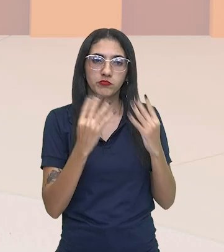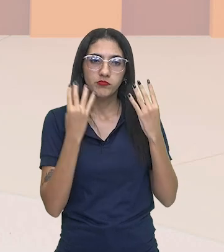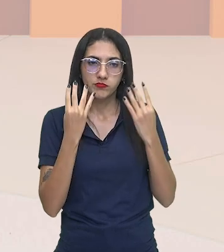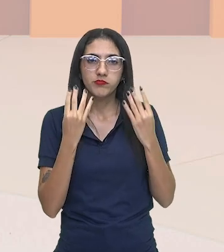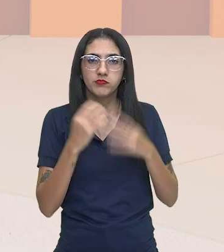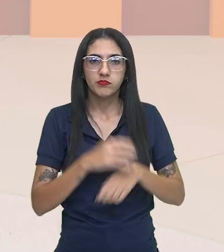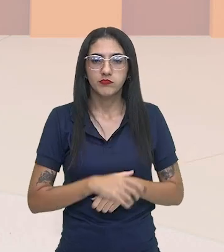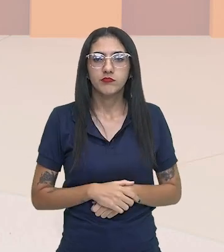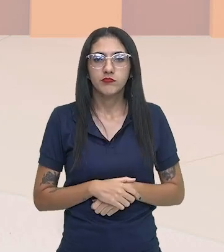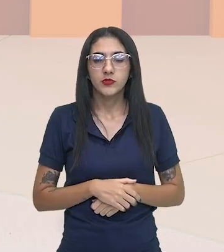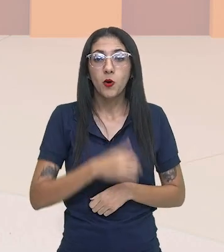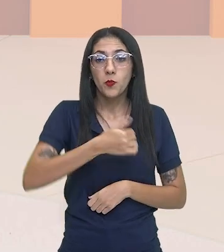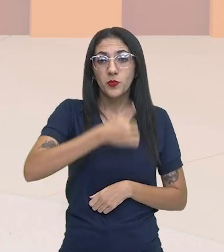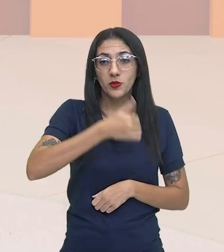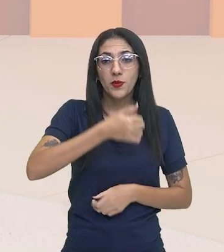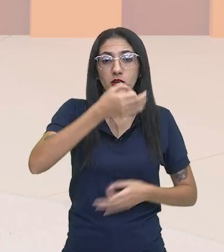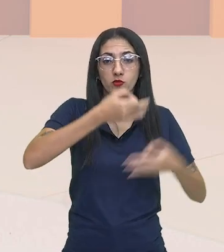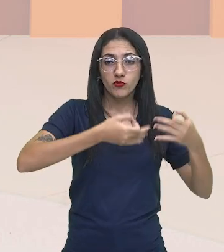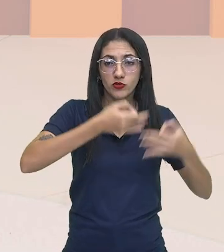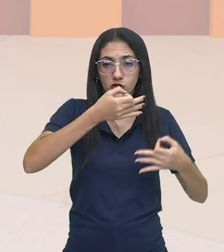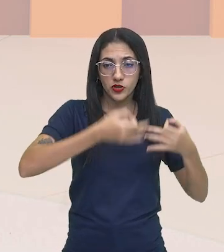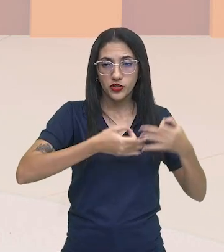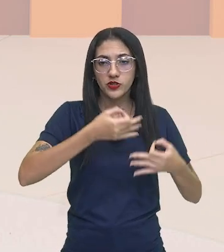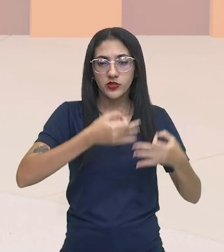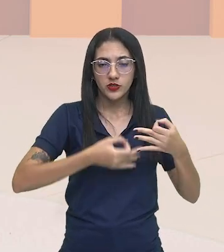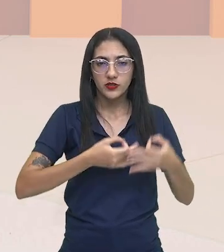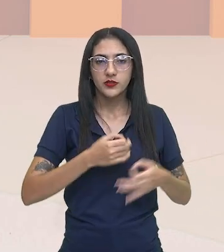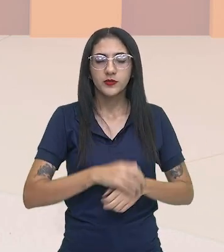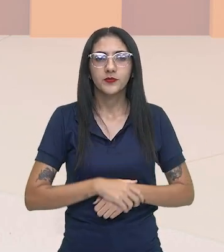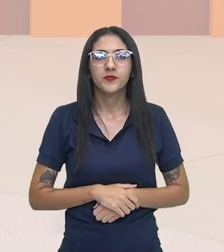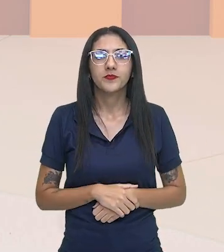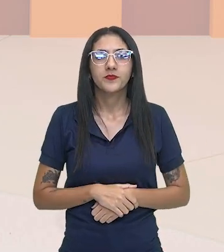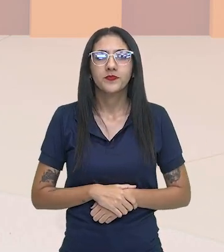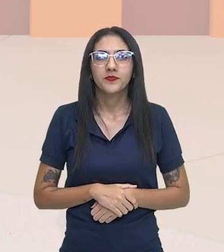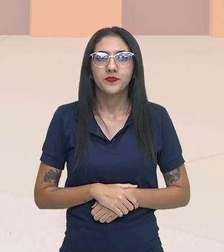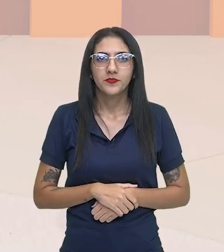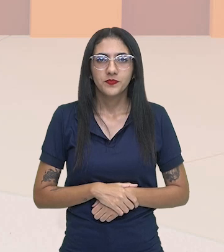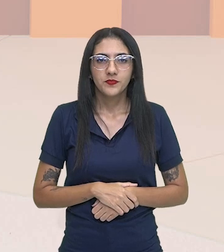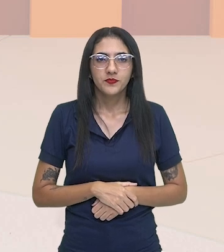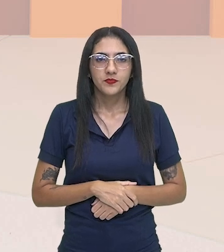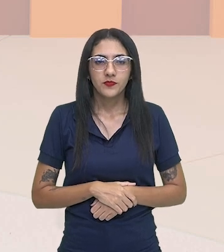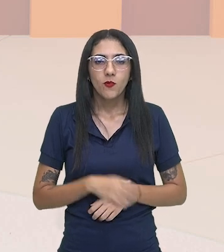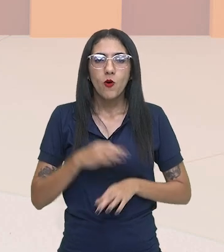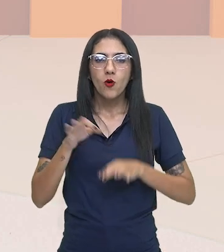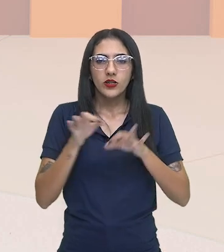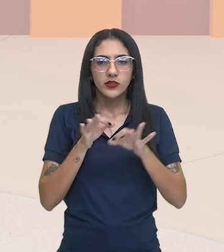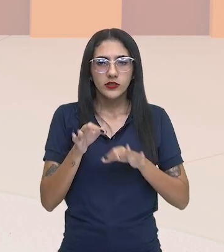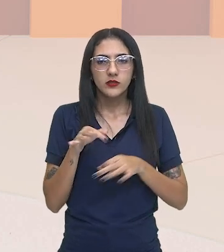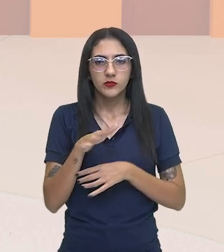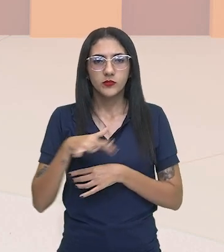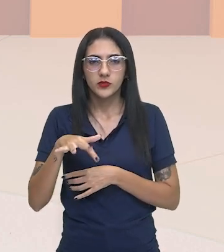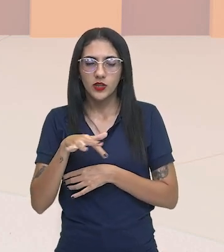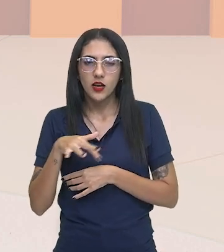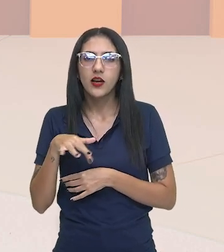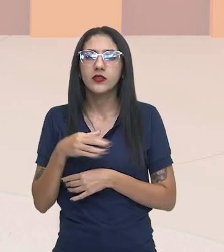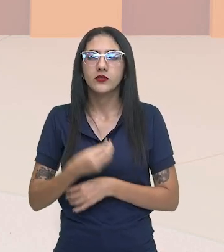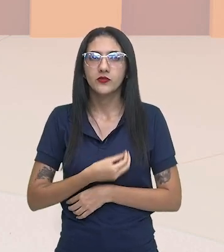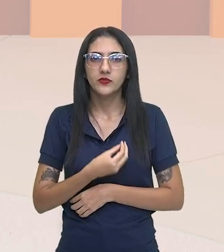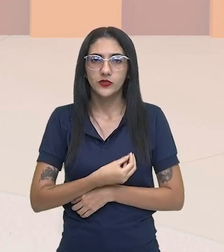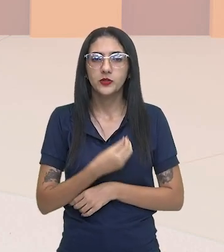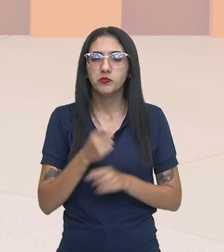por justiça, né? E aqui é a luta por reconhecimento. Luta por redistribuição, e aqui é luta por